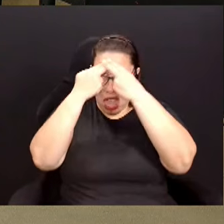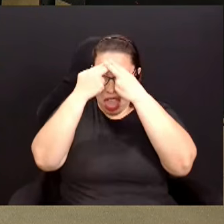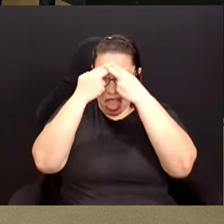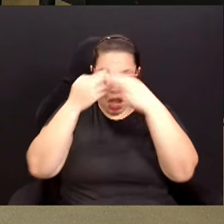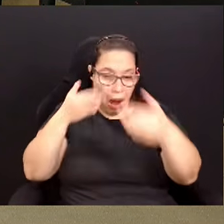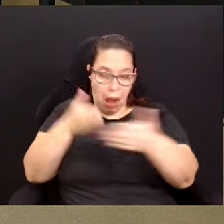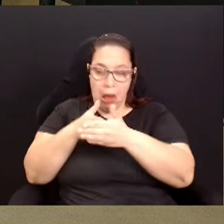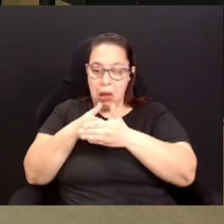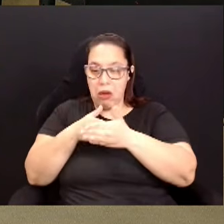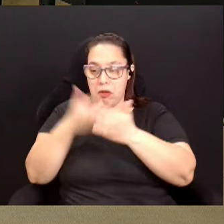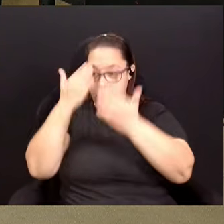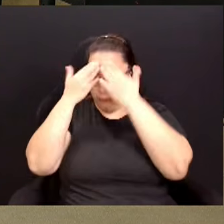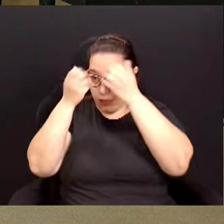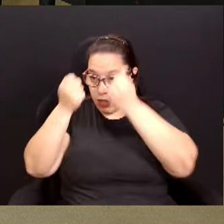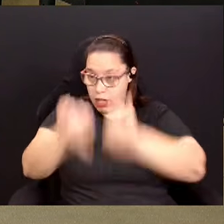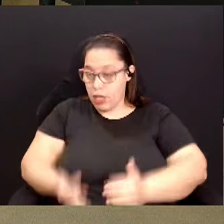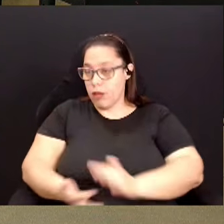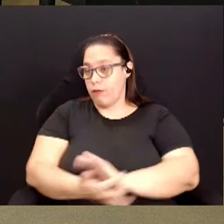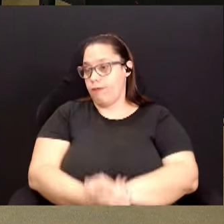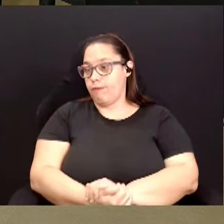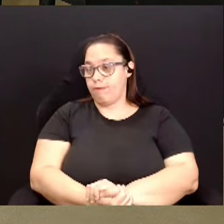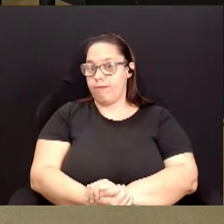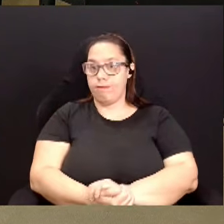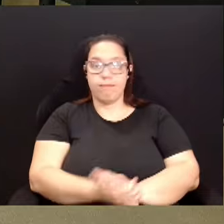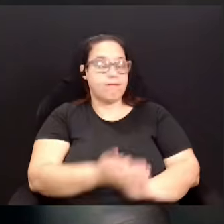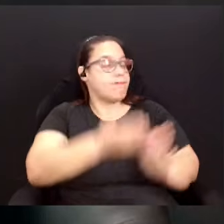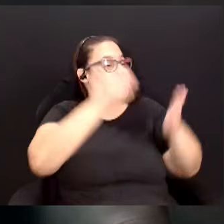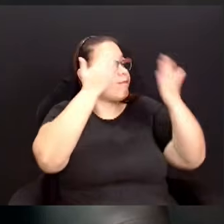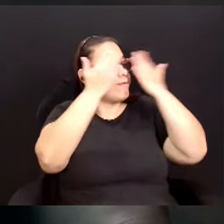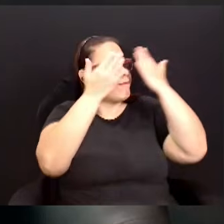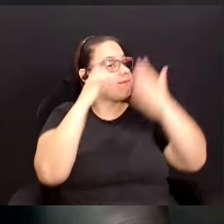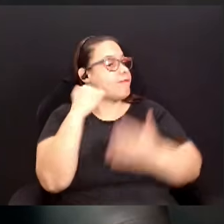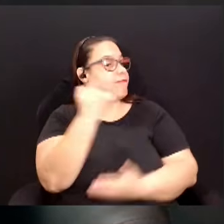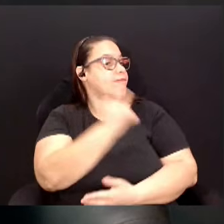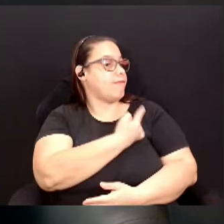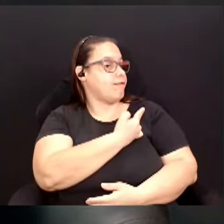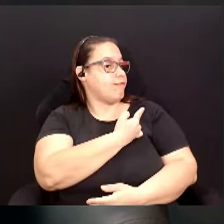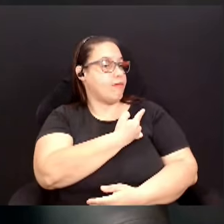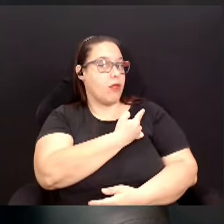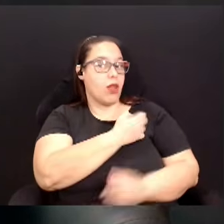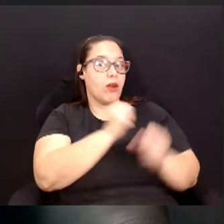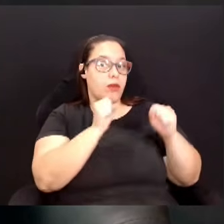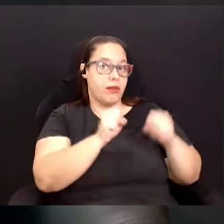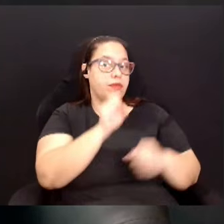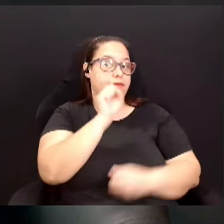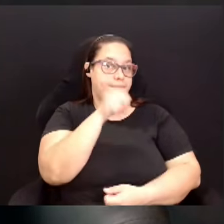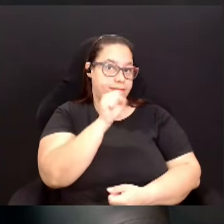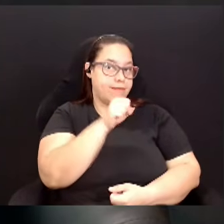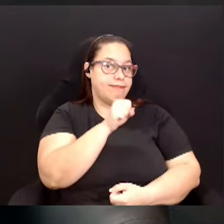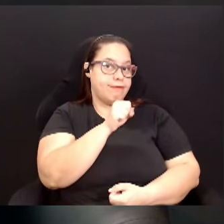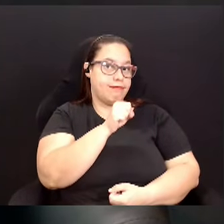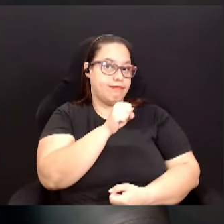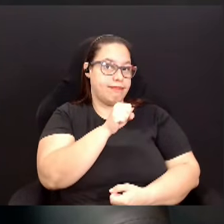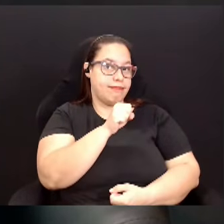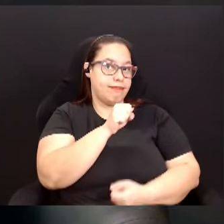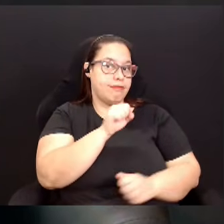traz pra gente? A psicologia traz para nós que pode ser, sim, algumas questões relacionadas ali. Se